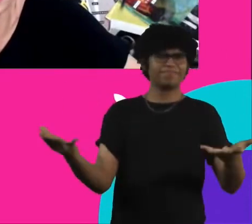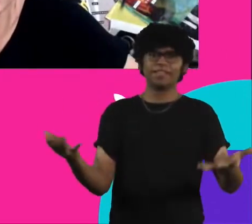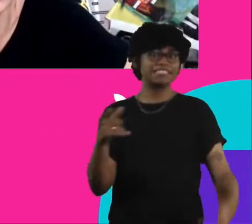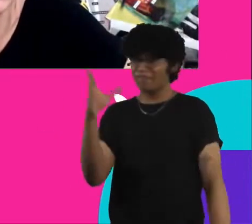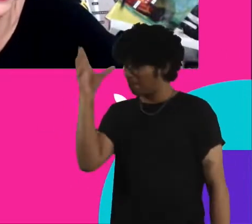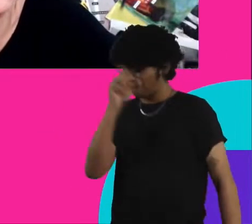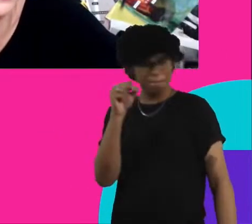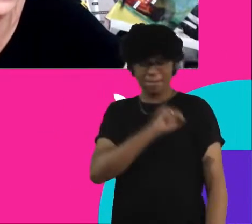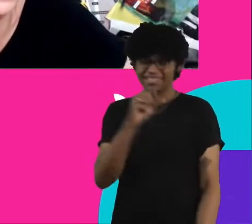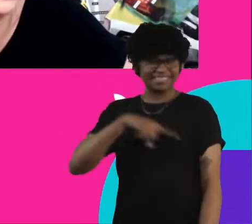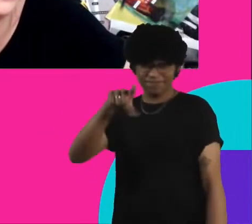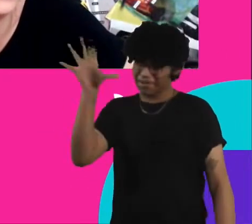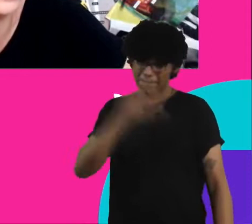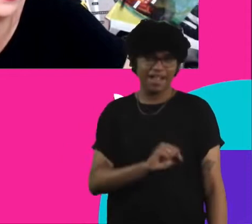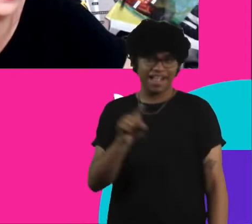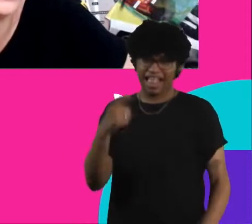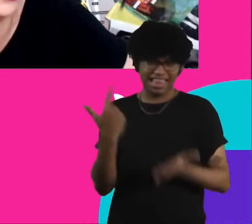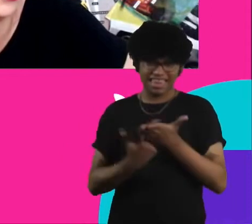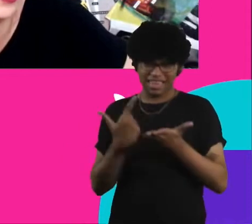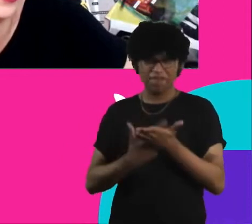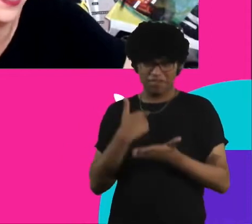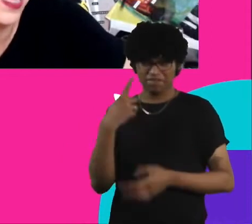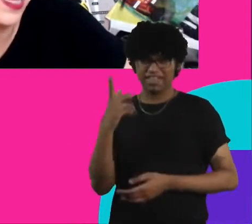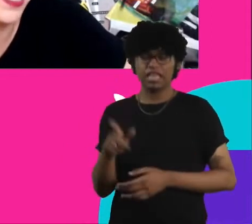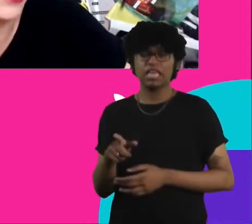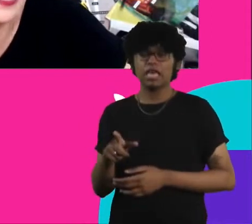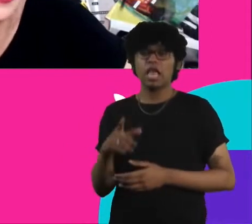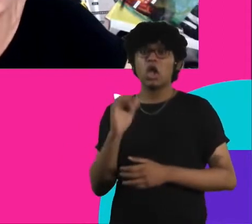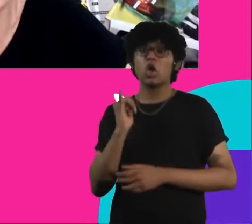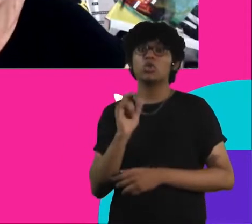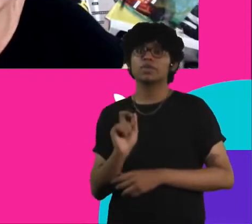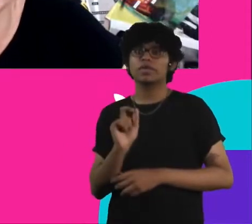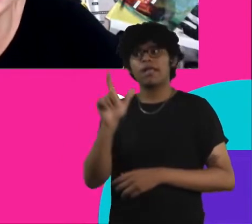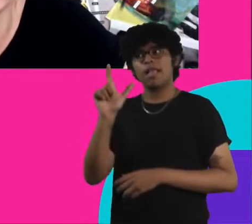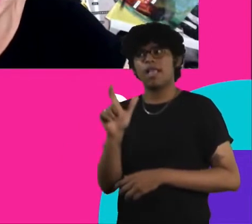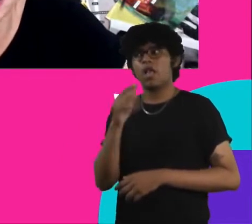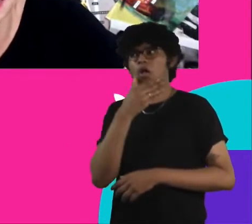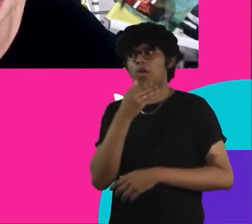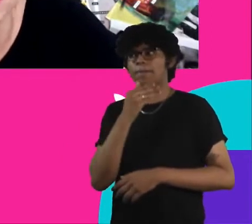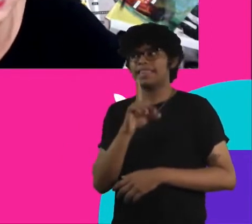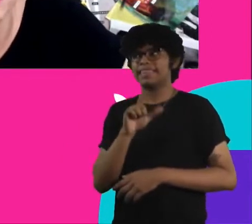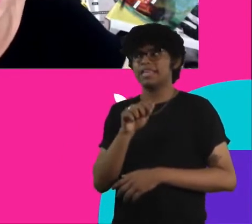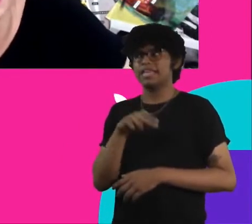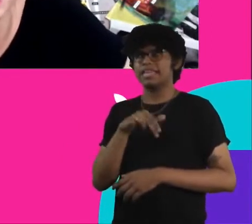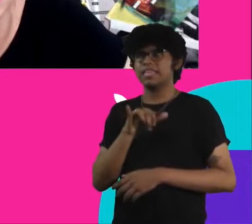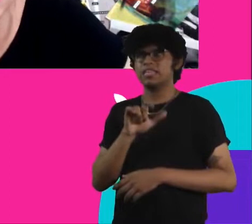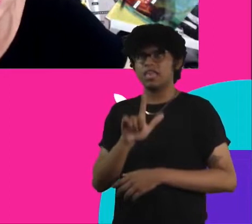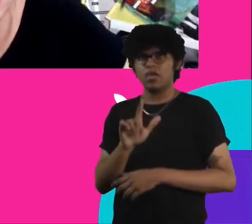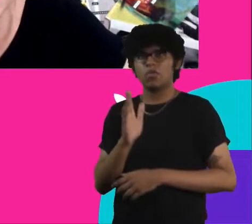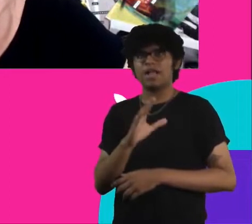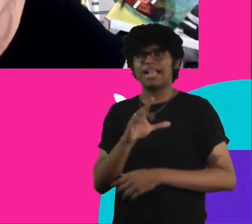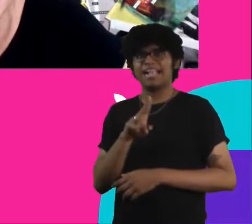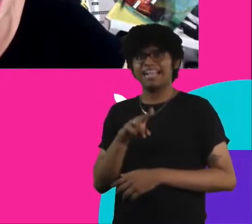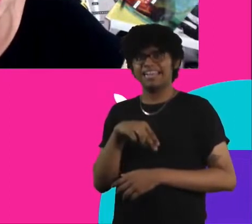livro do Adam Grant, Vlad, porque ele faz, ele conta a história de um cara que eu amo, que é o Daniel Kahneman, que é outra